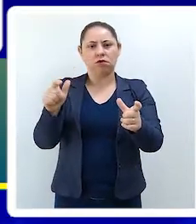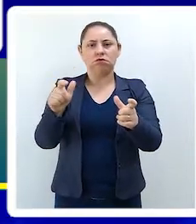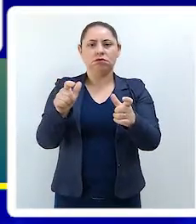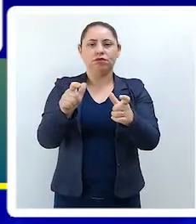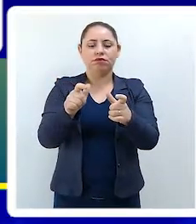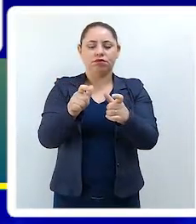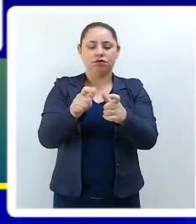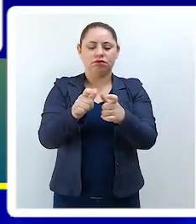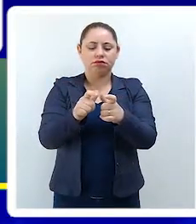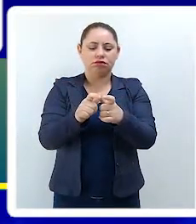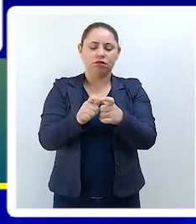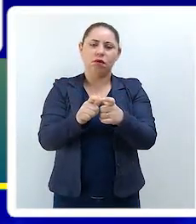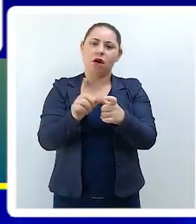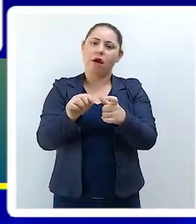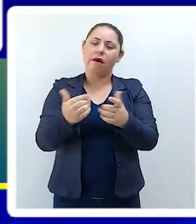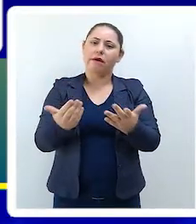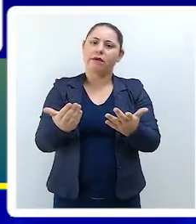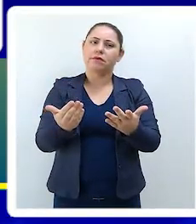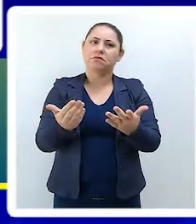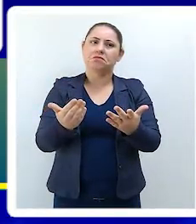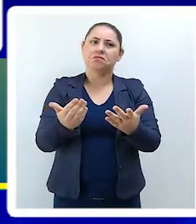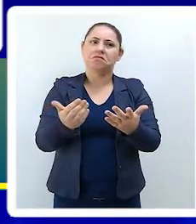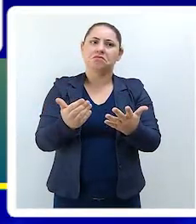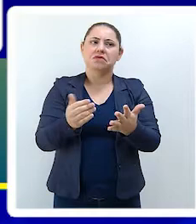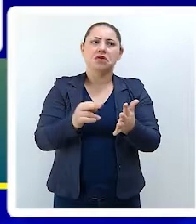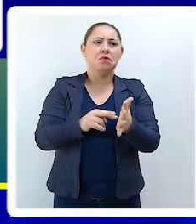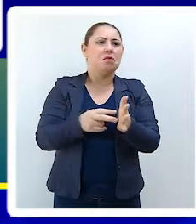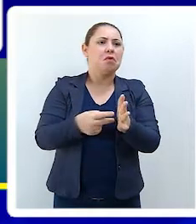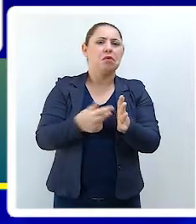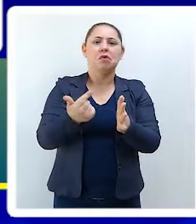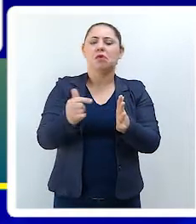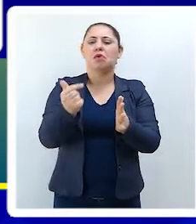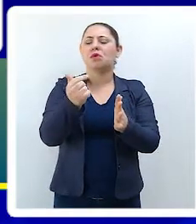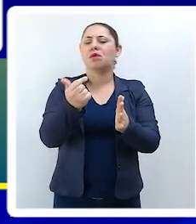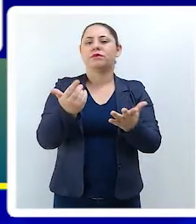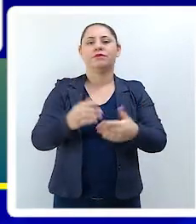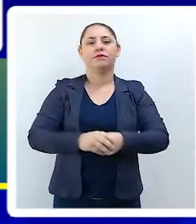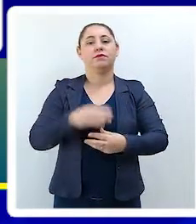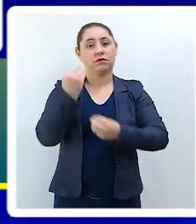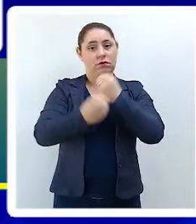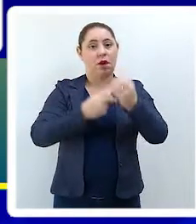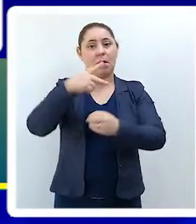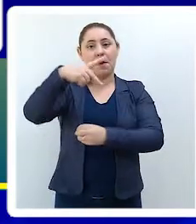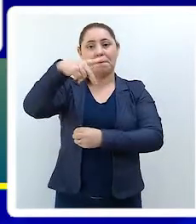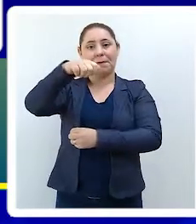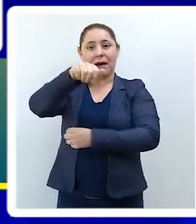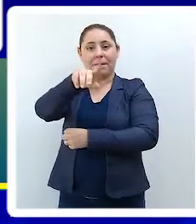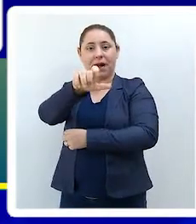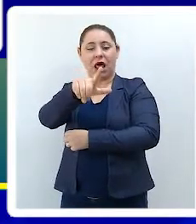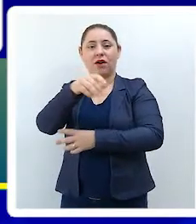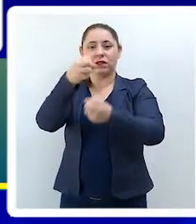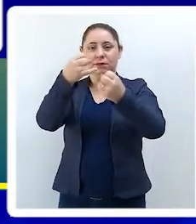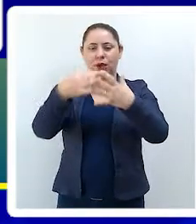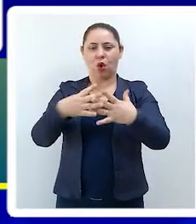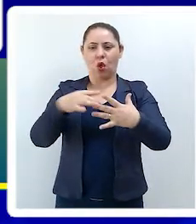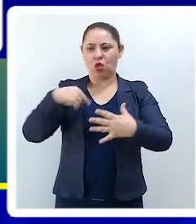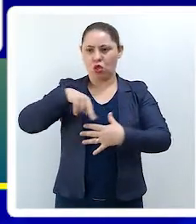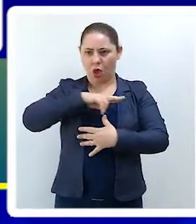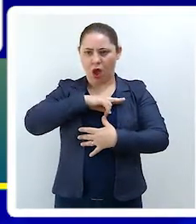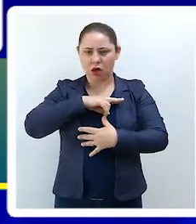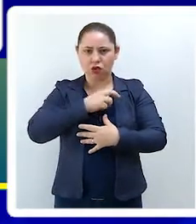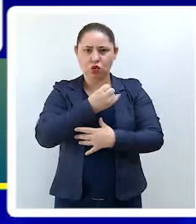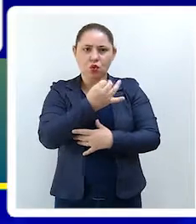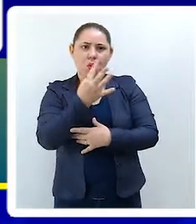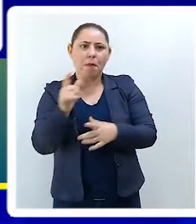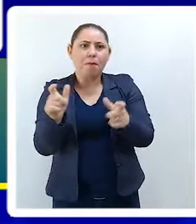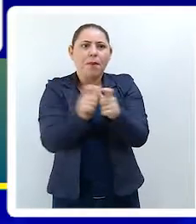mulher realmente ela era muito pequena, muito insignificante. E como a Pamela mencionou, nós não somos